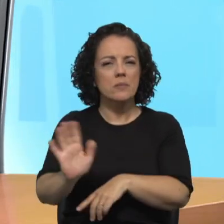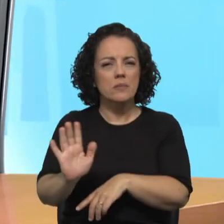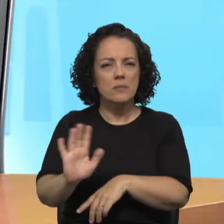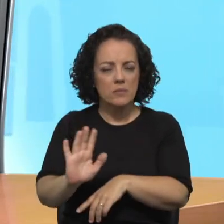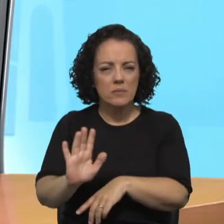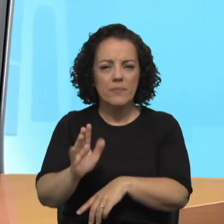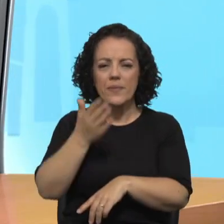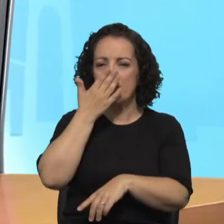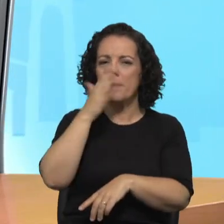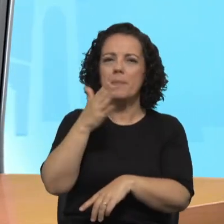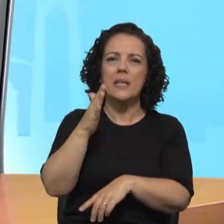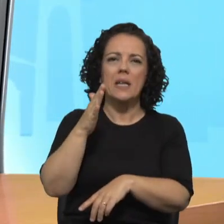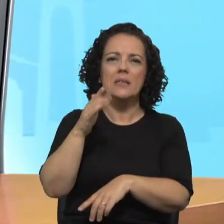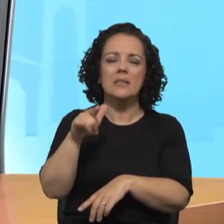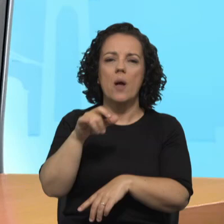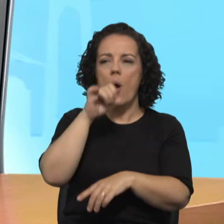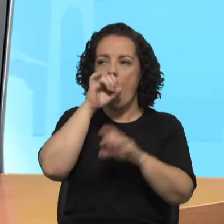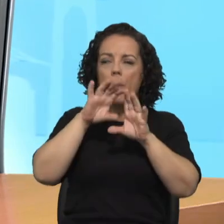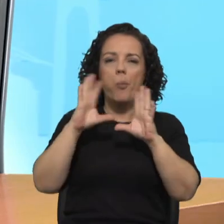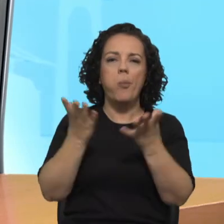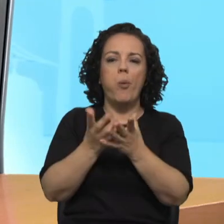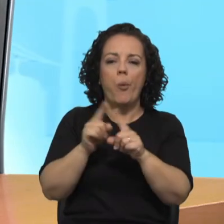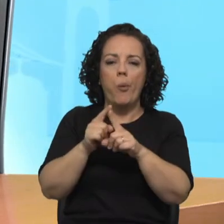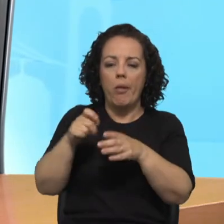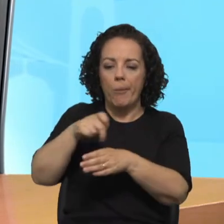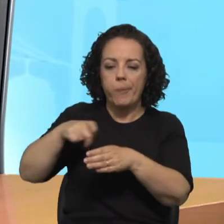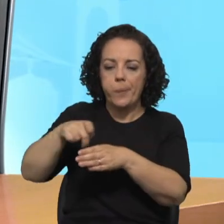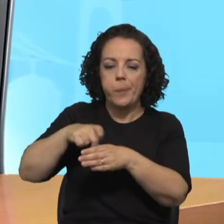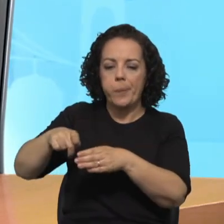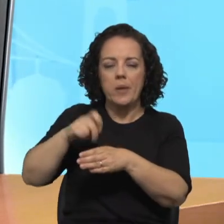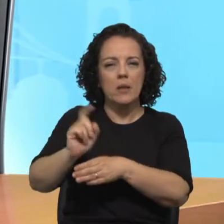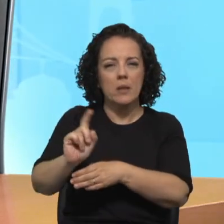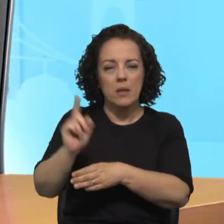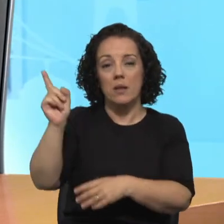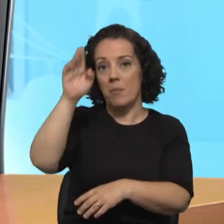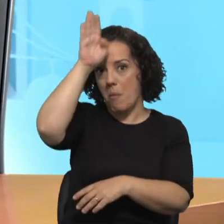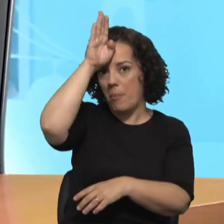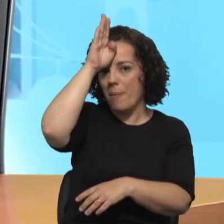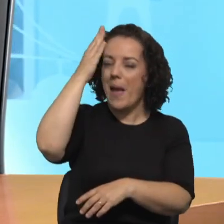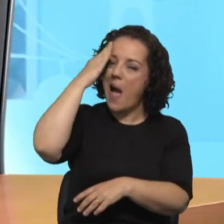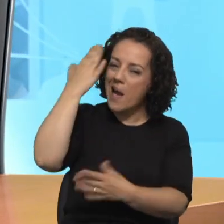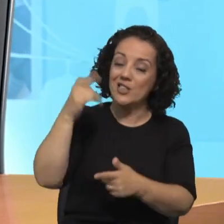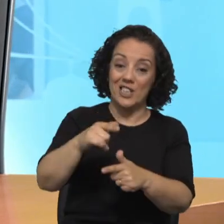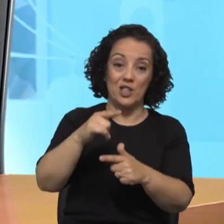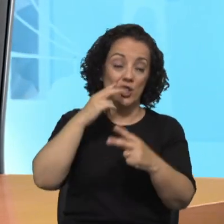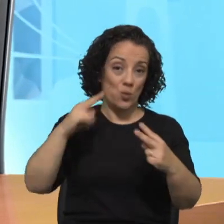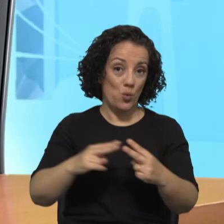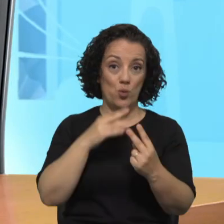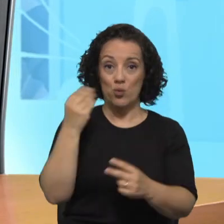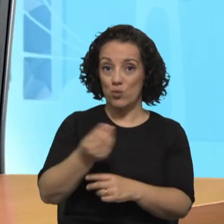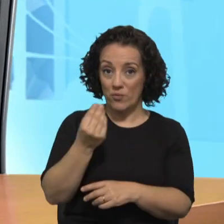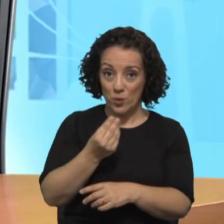ficam quase como... uma bolha, não é? Exato, metidos numa bolha. E ele acha que as Jornadas Mundiais da